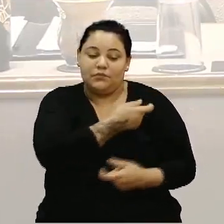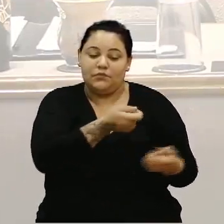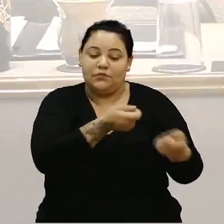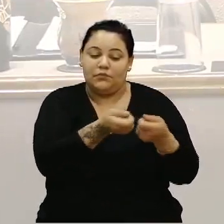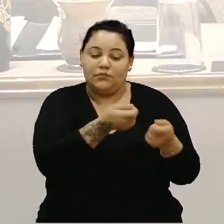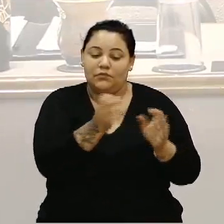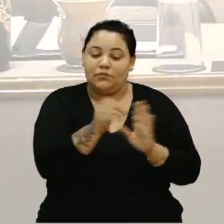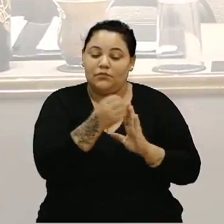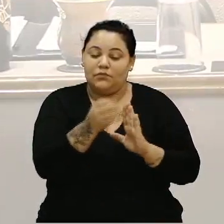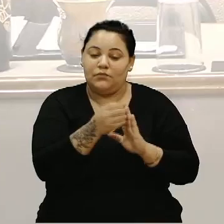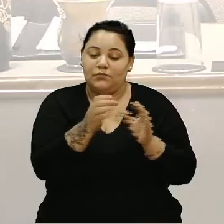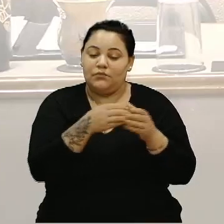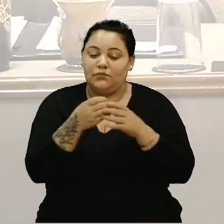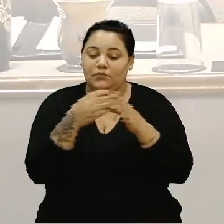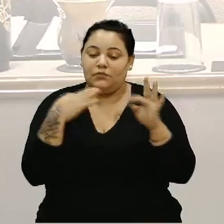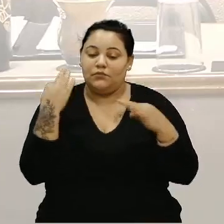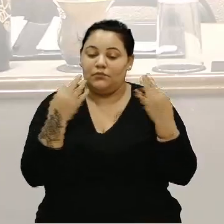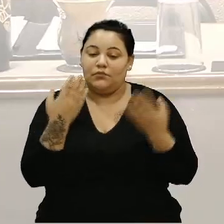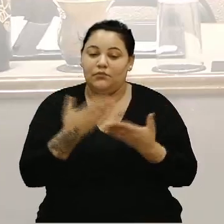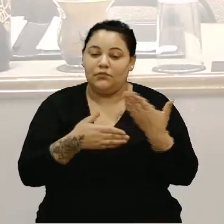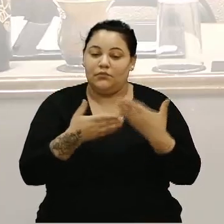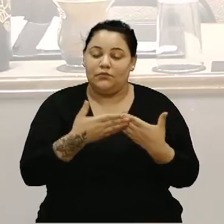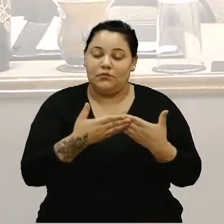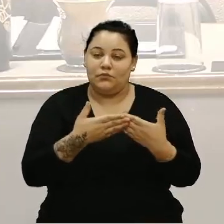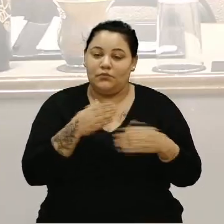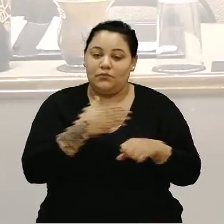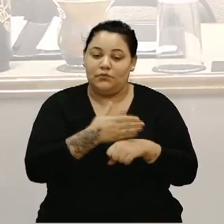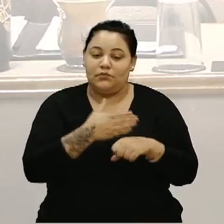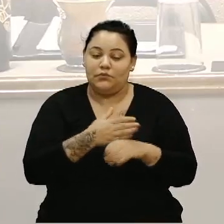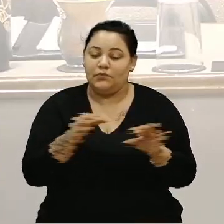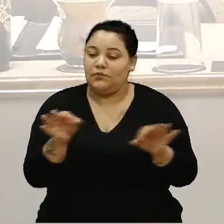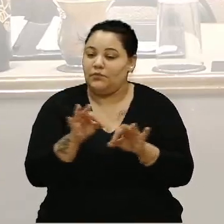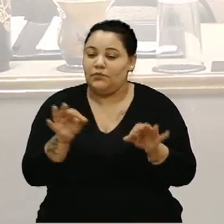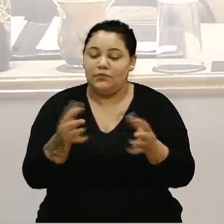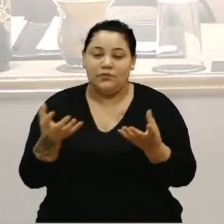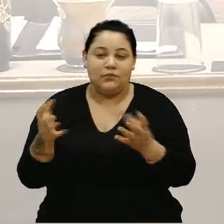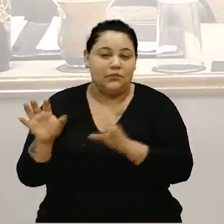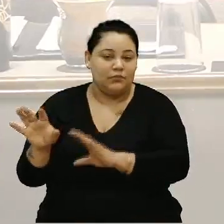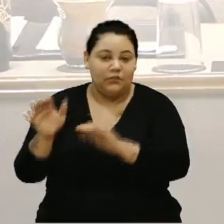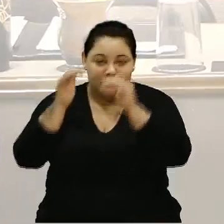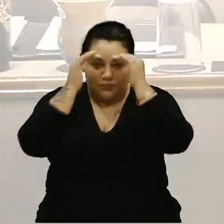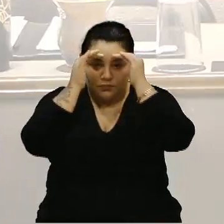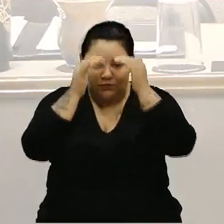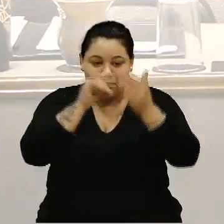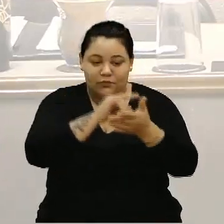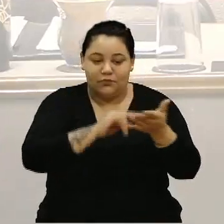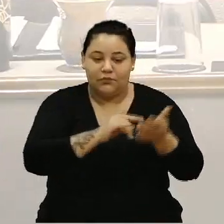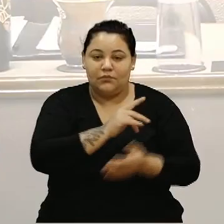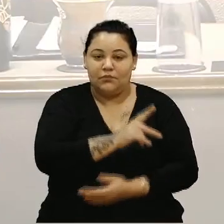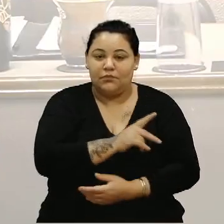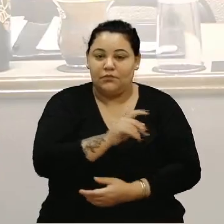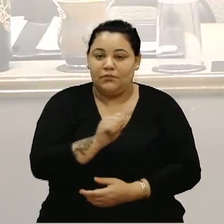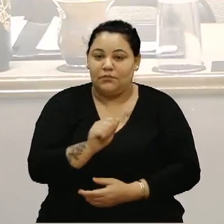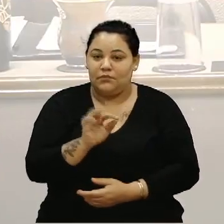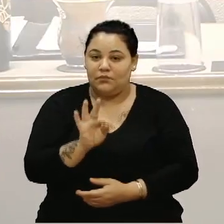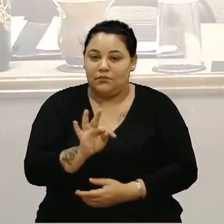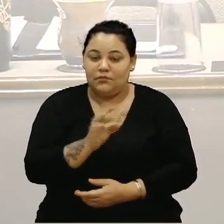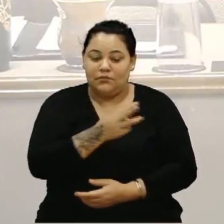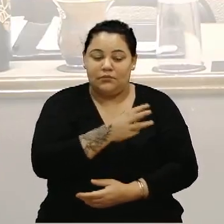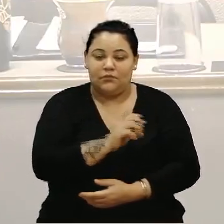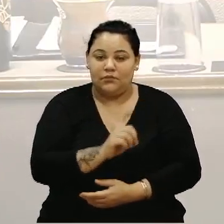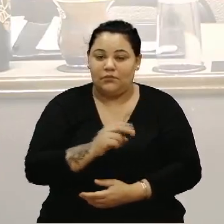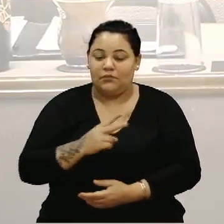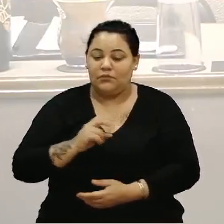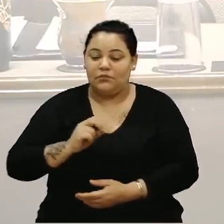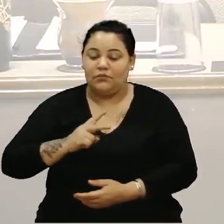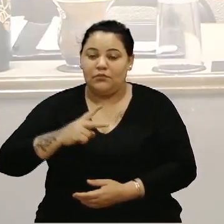Turismo, por seus integrantes, nada tendo a opor e acatando o parecer número P-AT